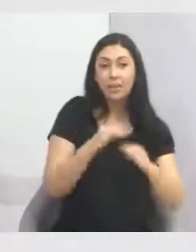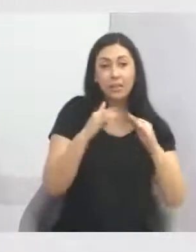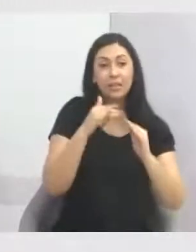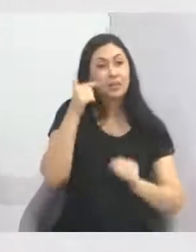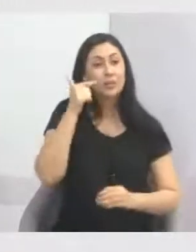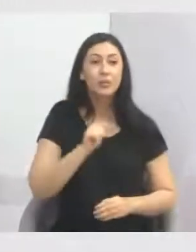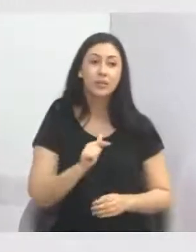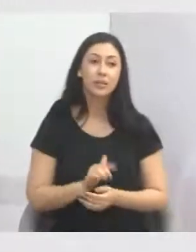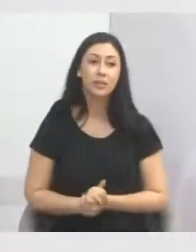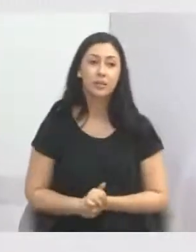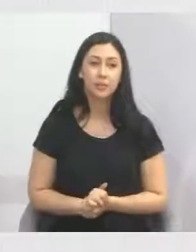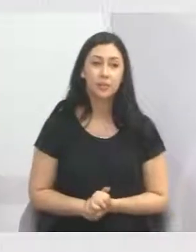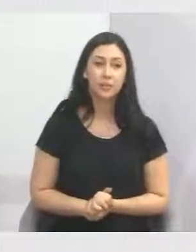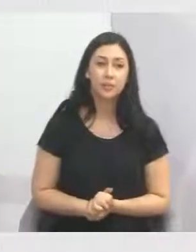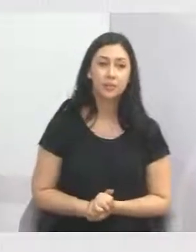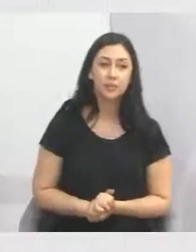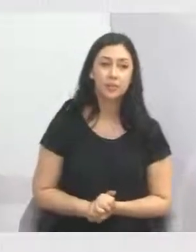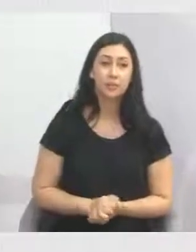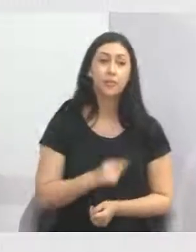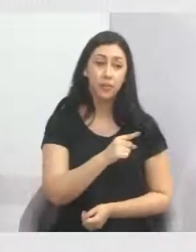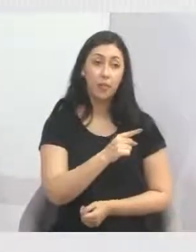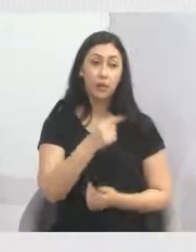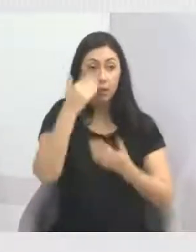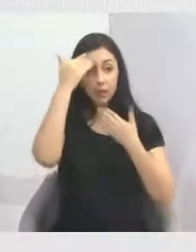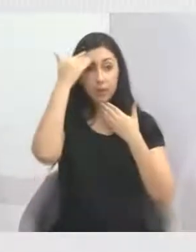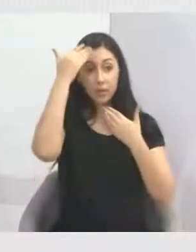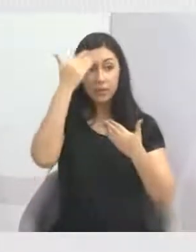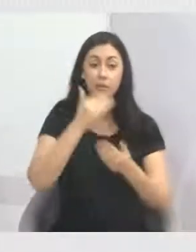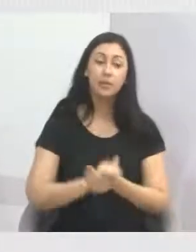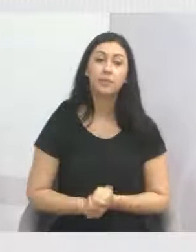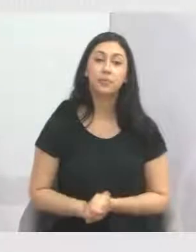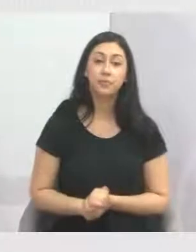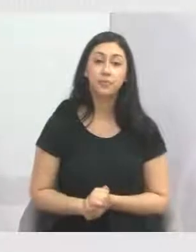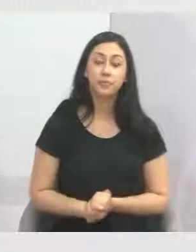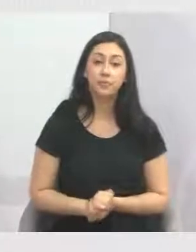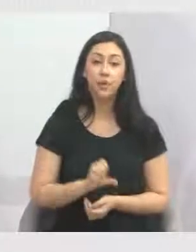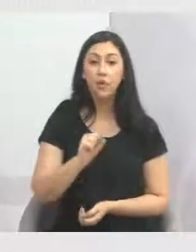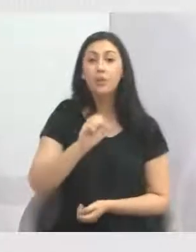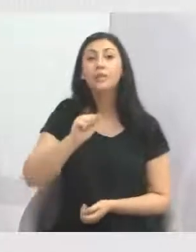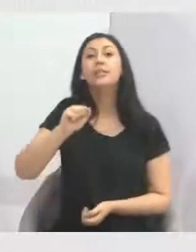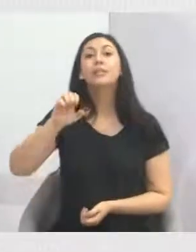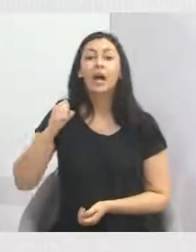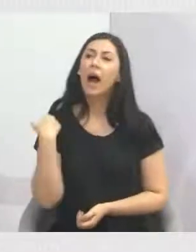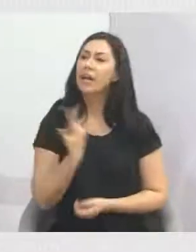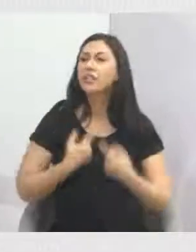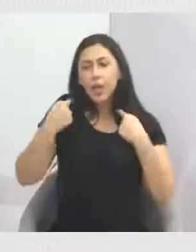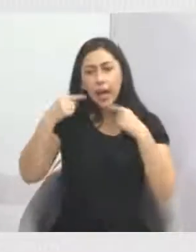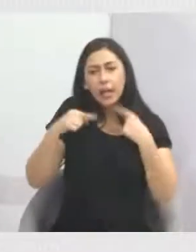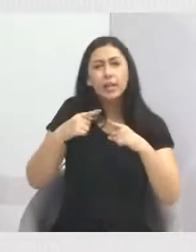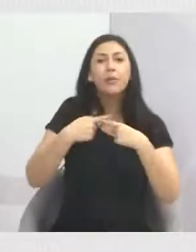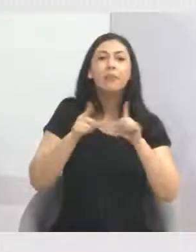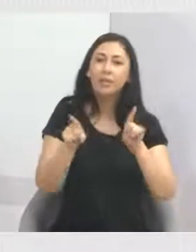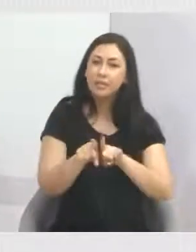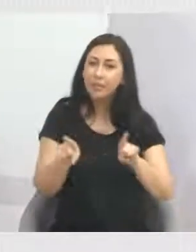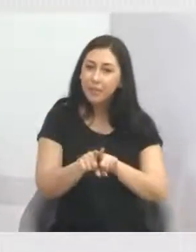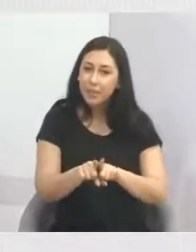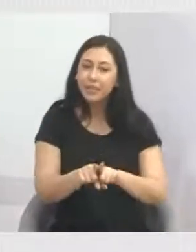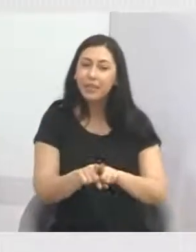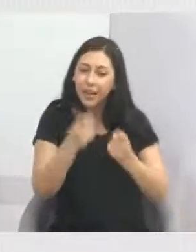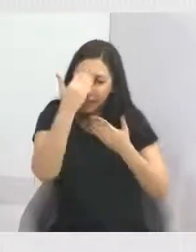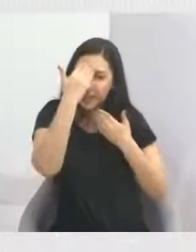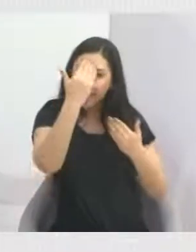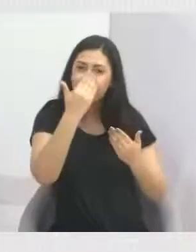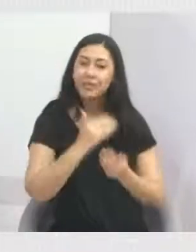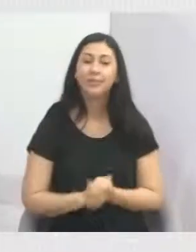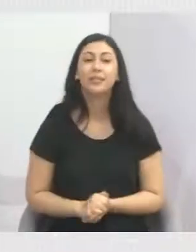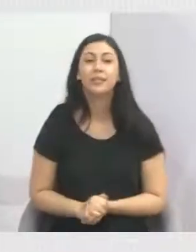pedido de manutenção aí. Isso aí é agradecer o SAI. A gente dá um tapa e depois a gente morde. E depois a gente